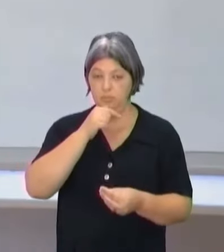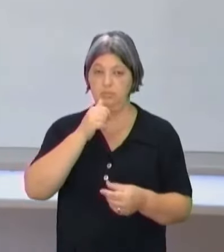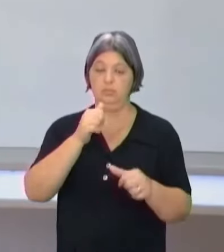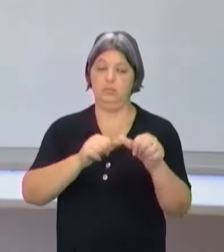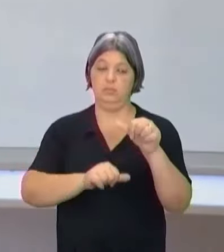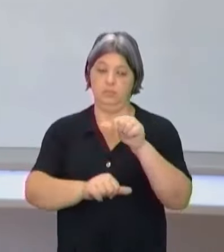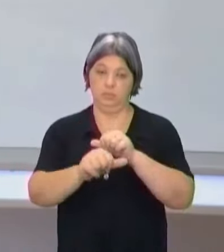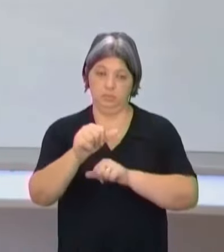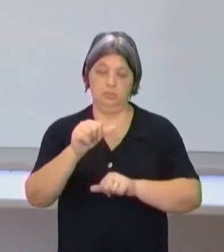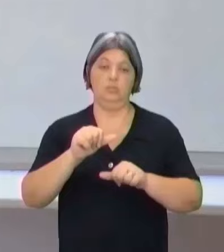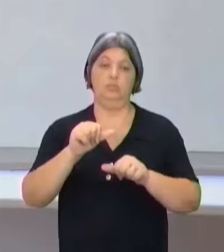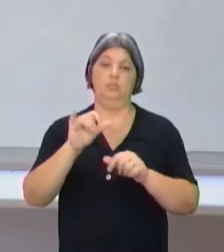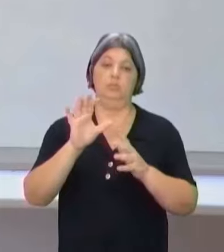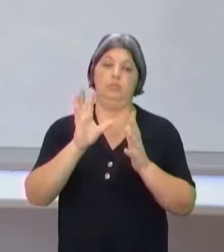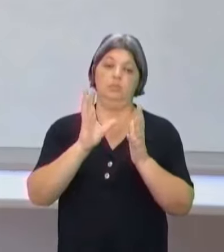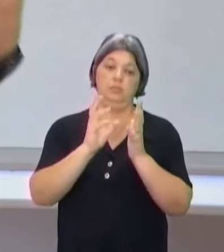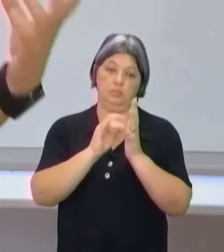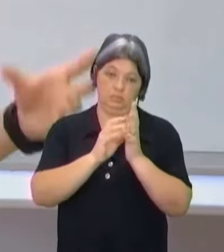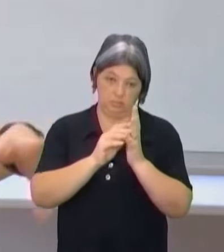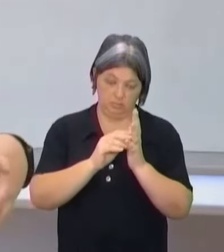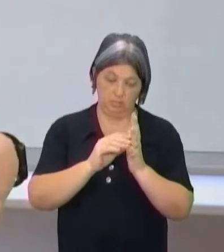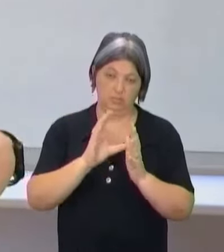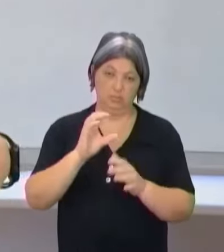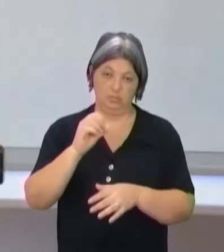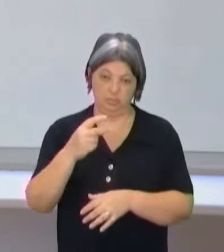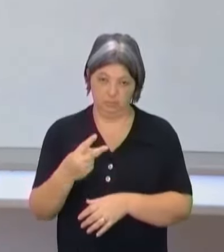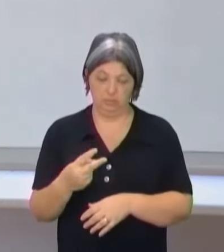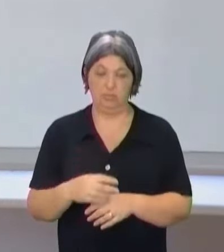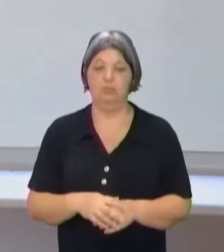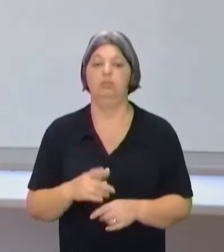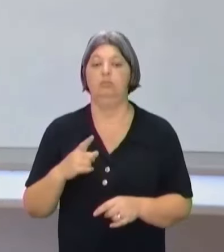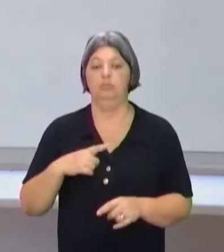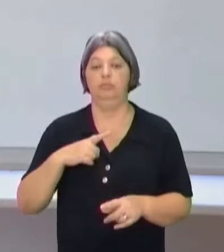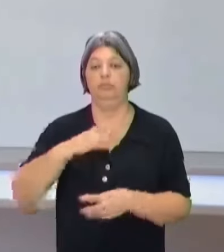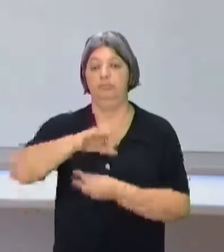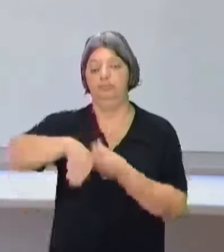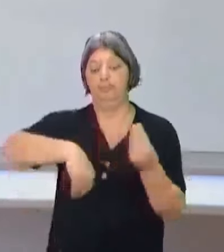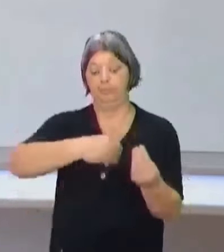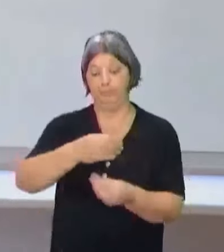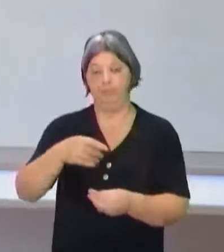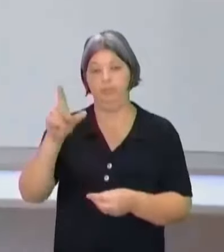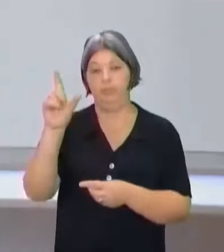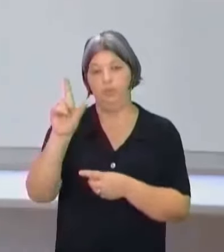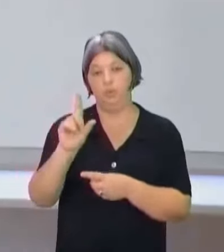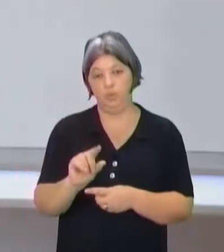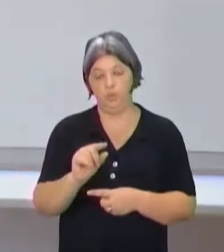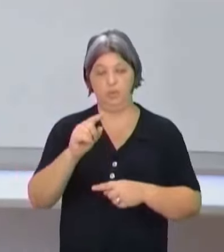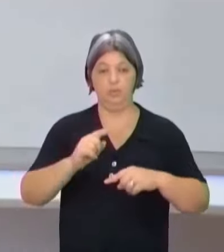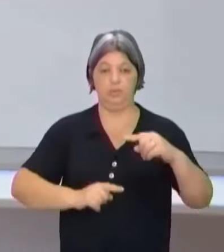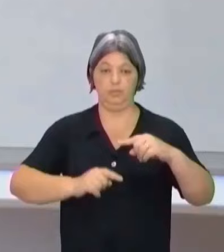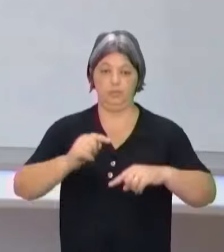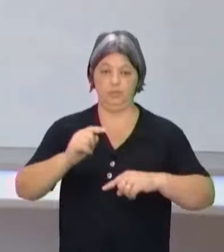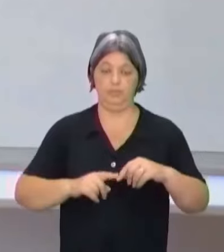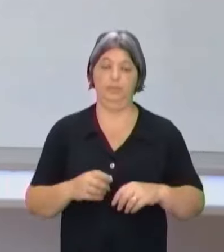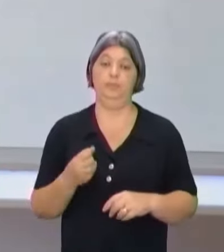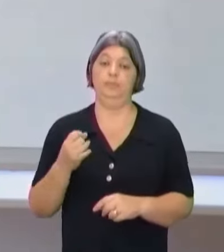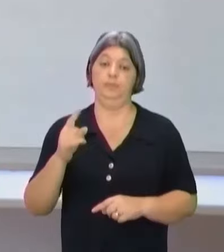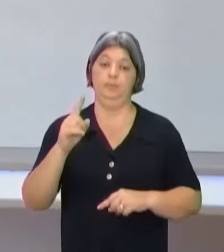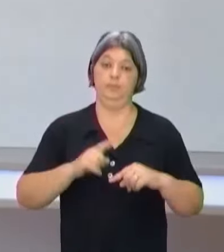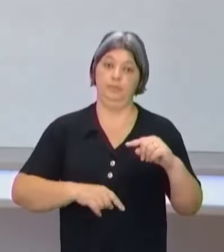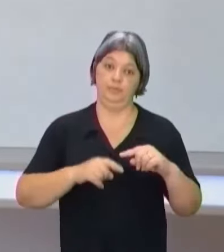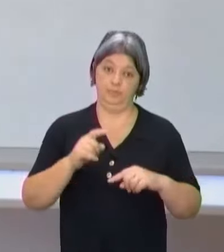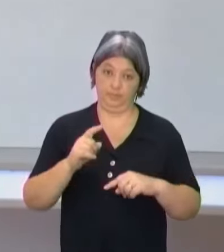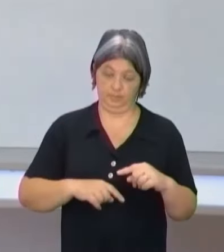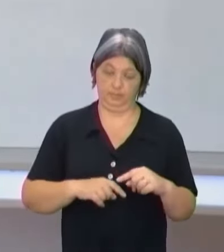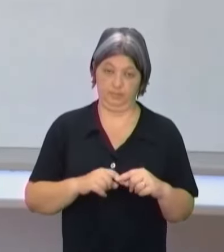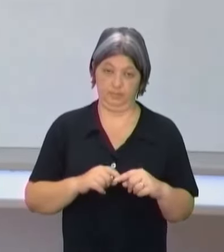ácido carbônico. Então, se eu tenho uma diminuição no meu reagente, consequentemente, vai diminuir o meu produto. Então, se diminui a